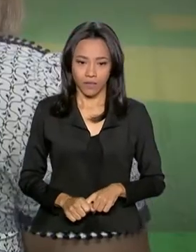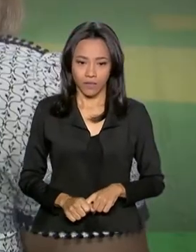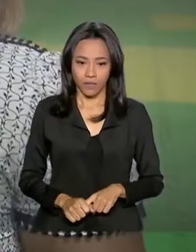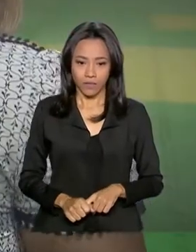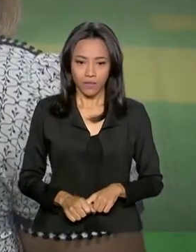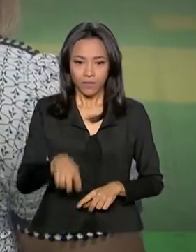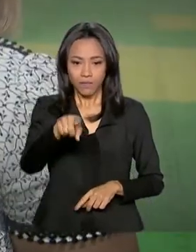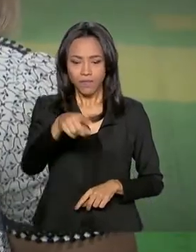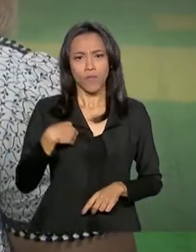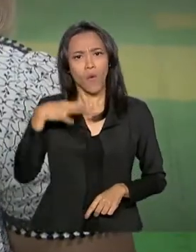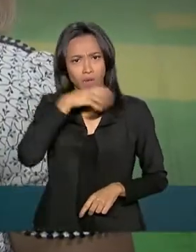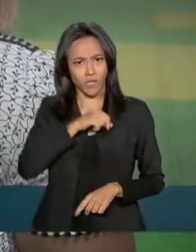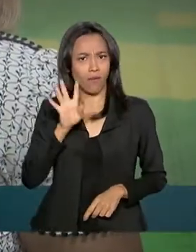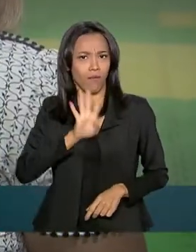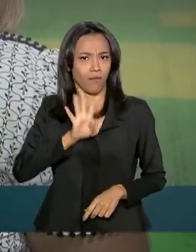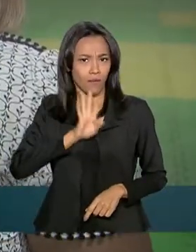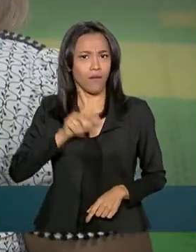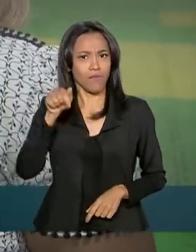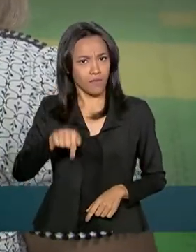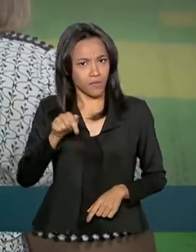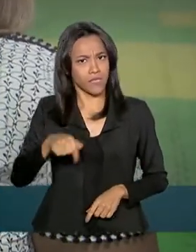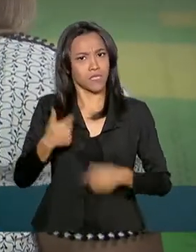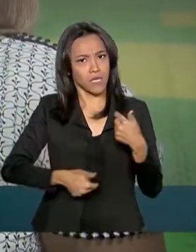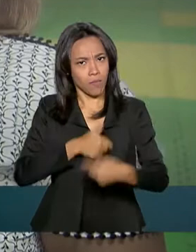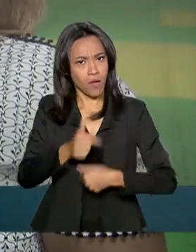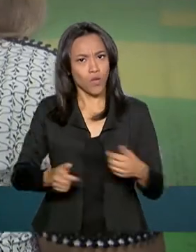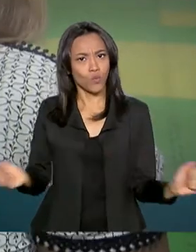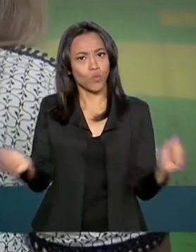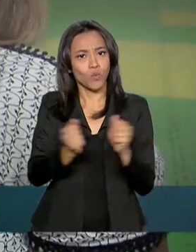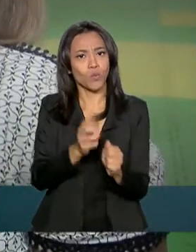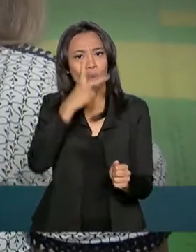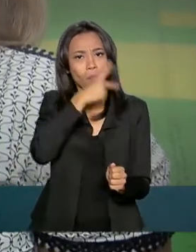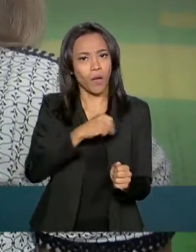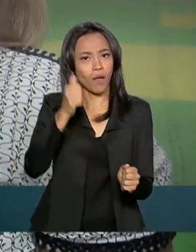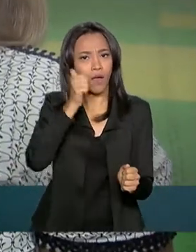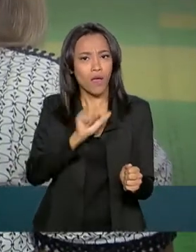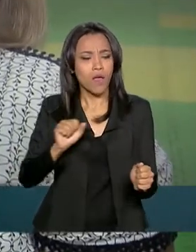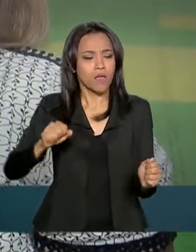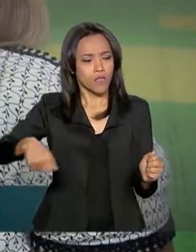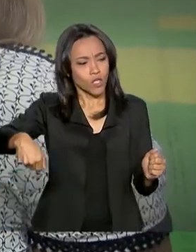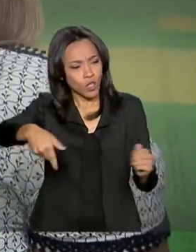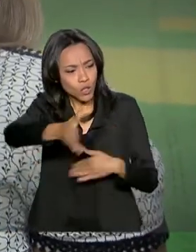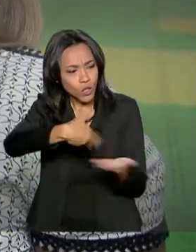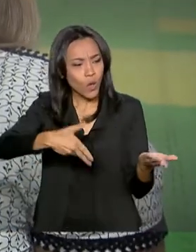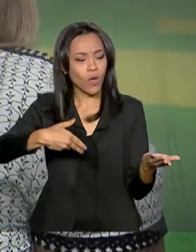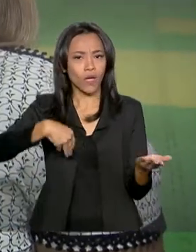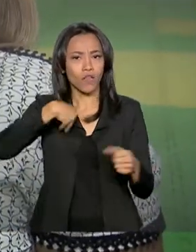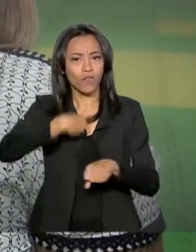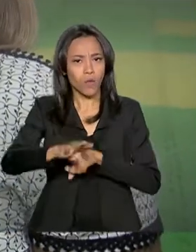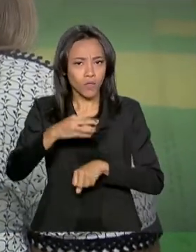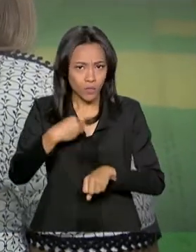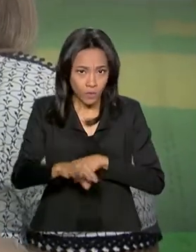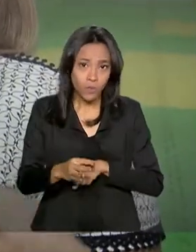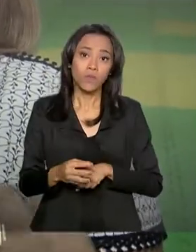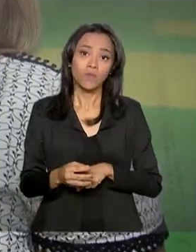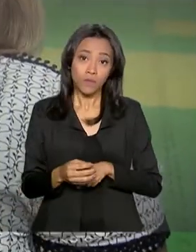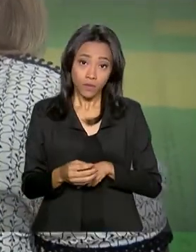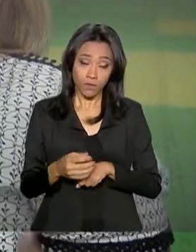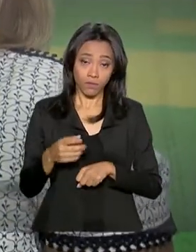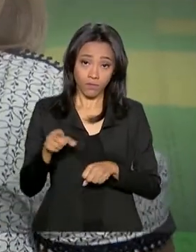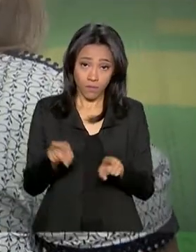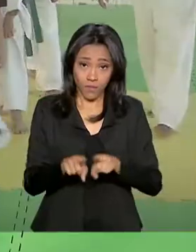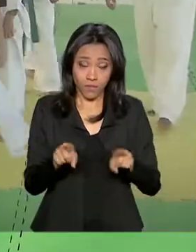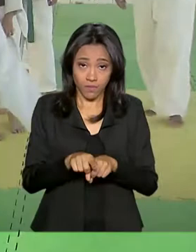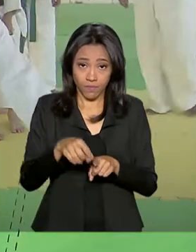Eu achei legal esse trabalho com os pais, porque vai ser troca de informação, né? E eles vão também se trabalhar